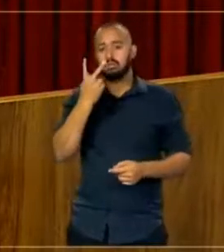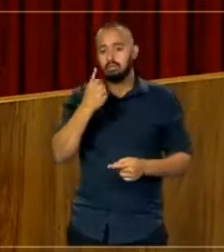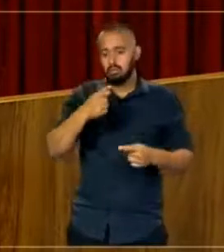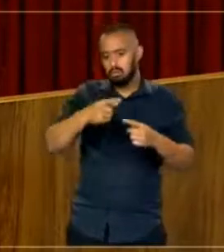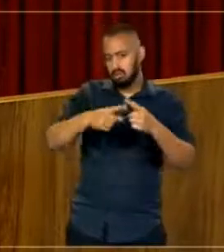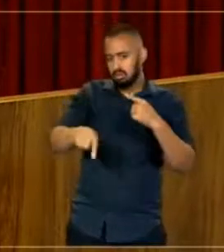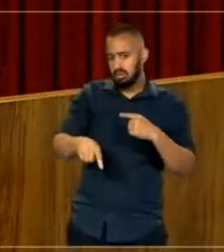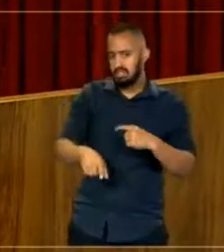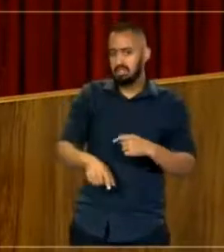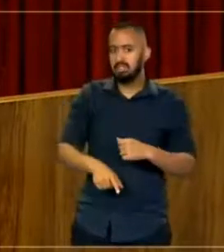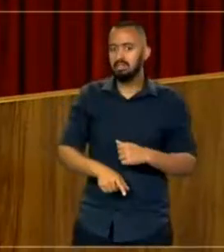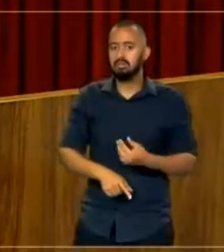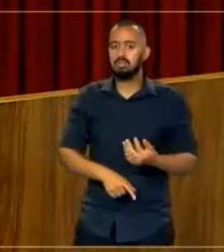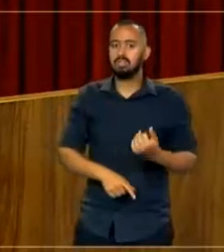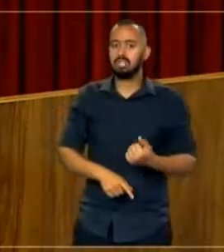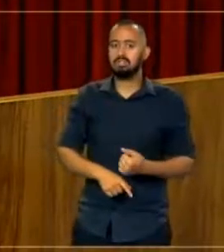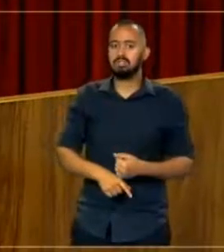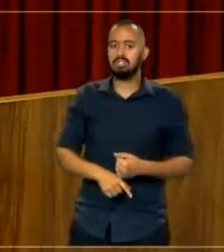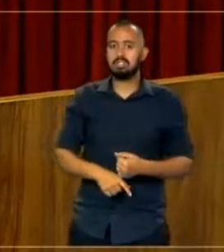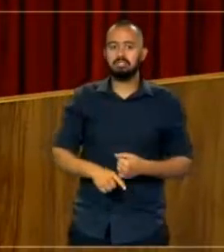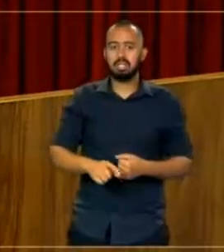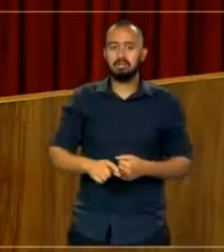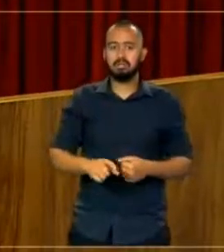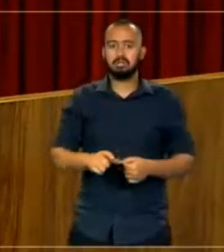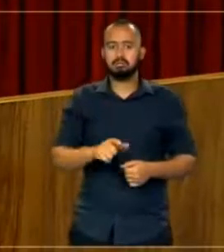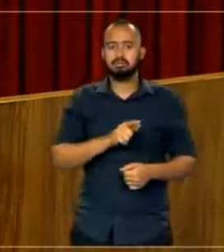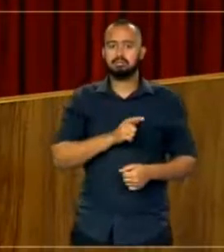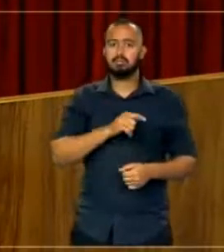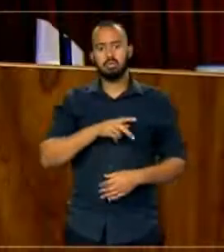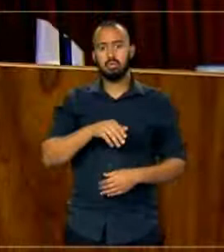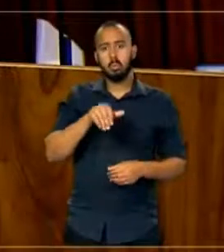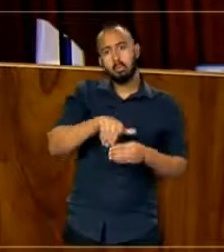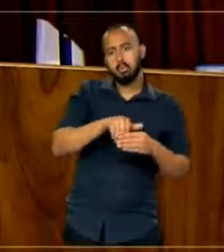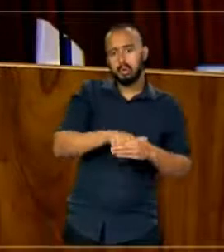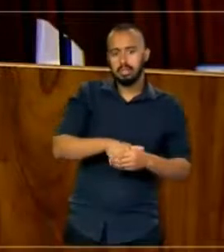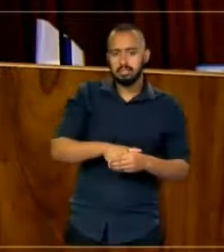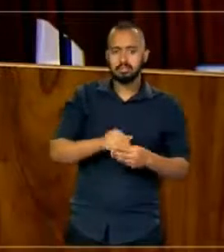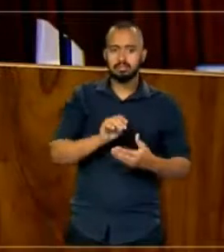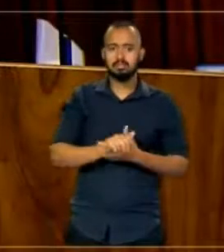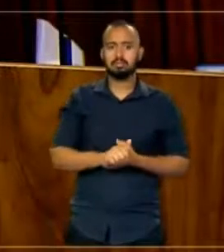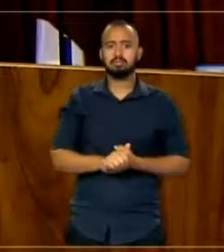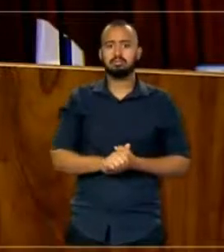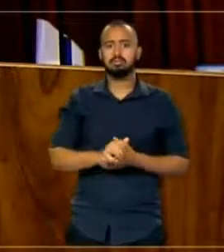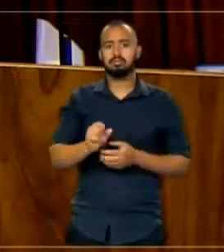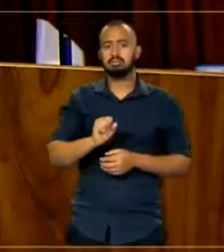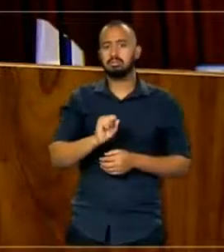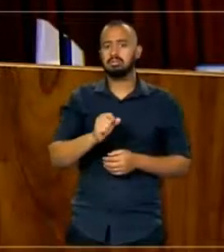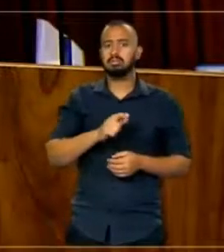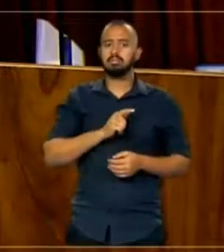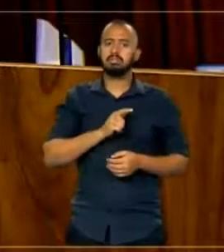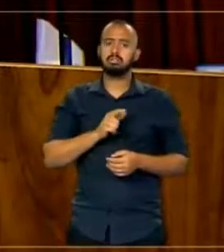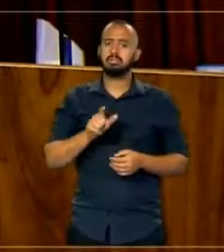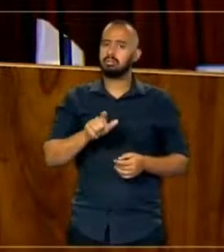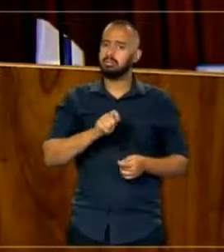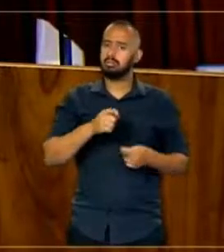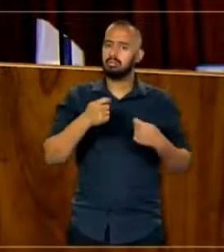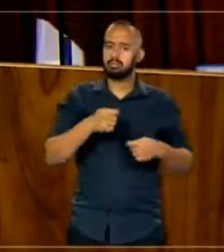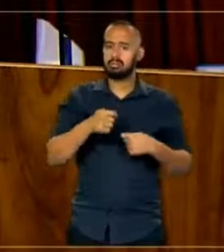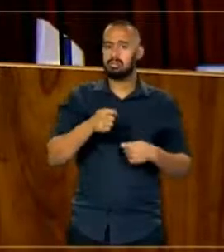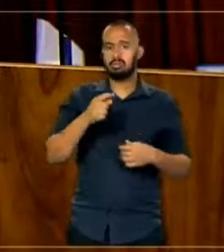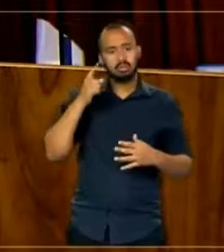liminar pleiteada in totum pela representante. É como voto. Situações excepcionais exigem